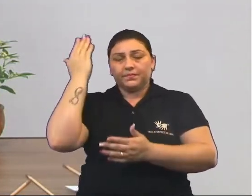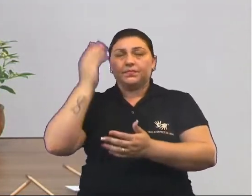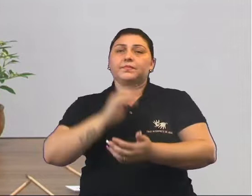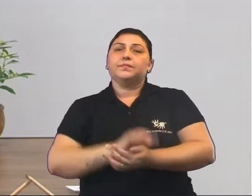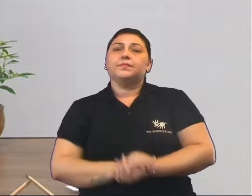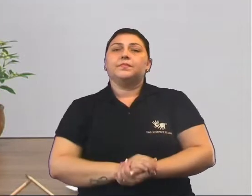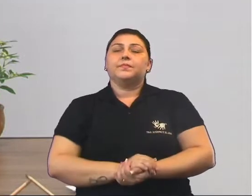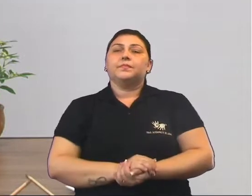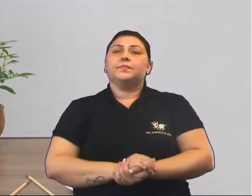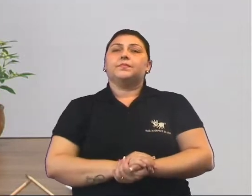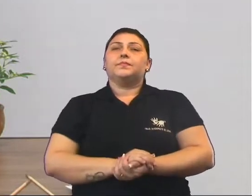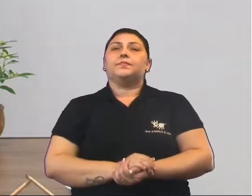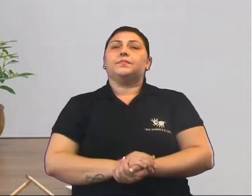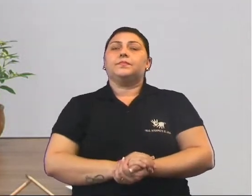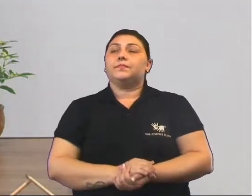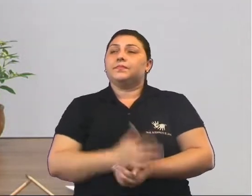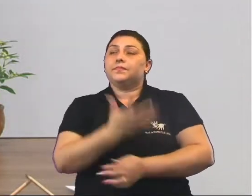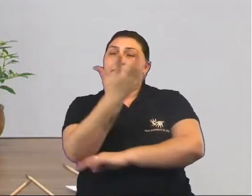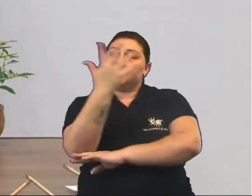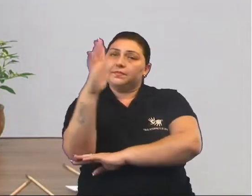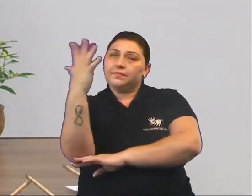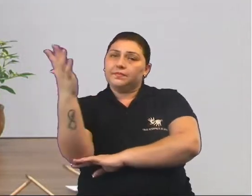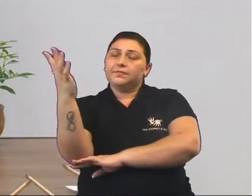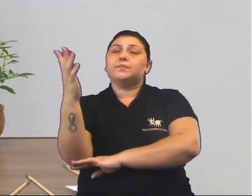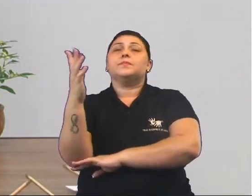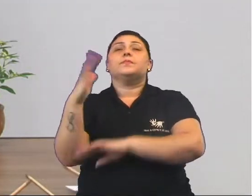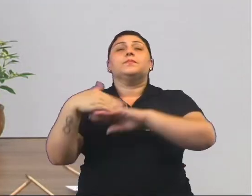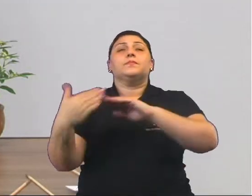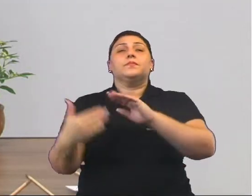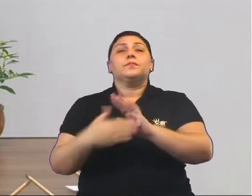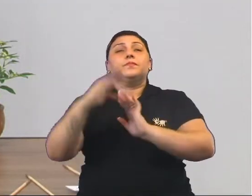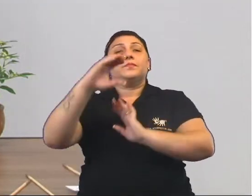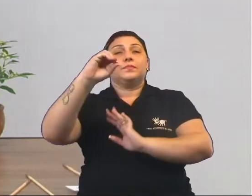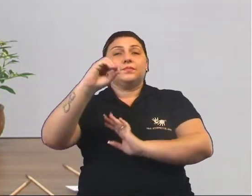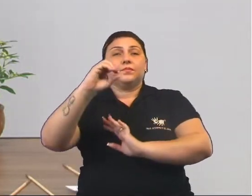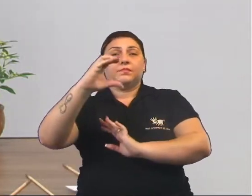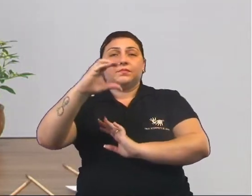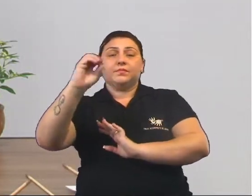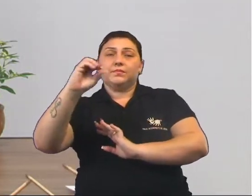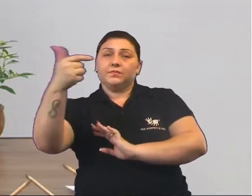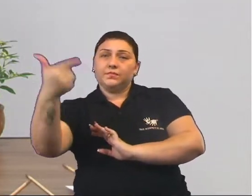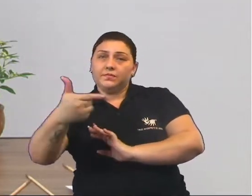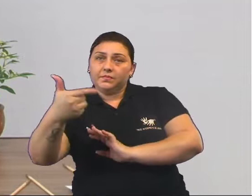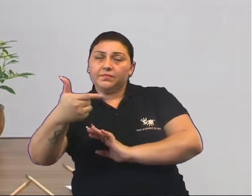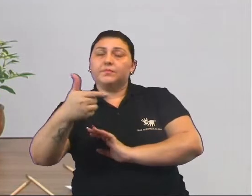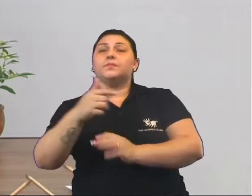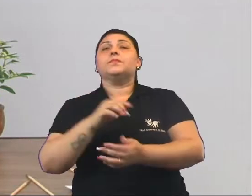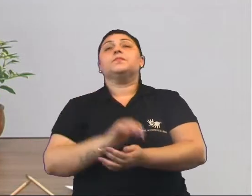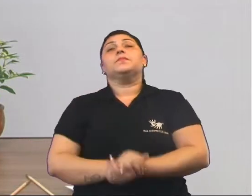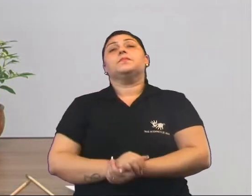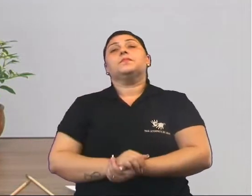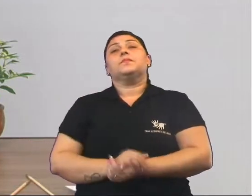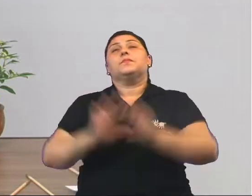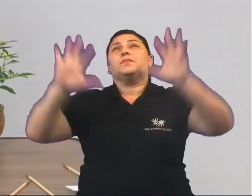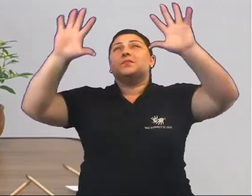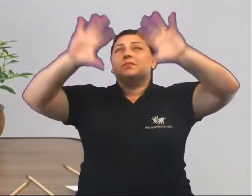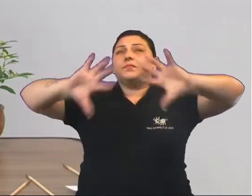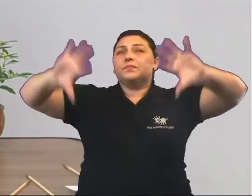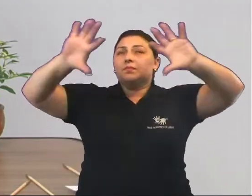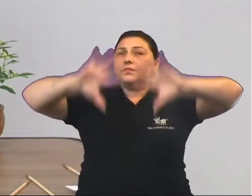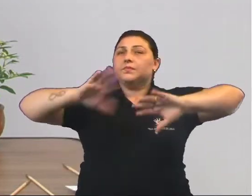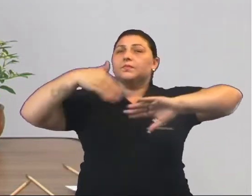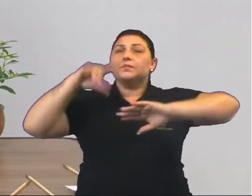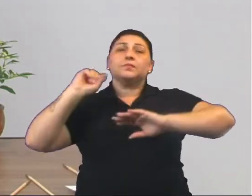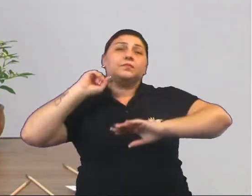aula anterior também. As plantas, elas recebem todo o gás carbônico, aquele gás, né, que fica no ar, um pouco